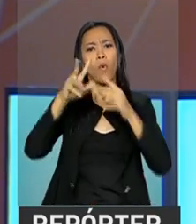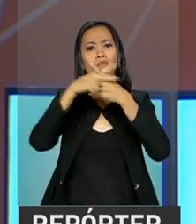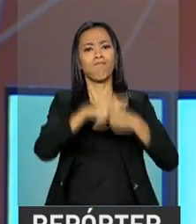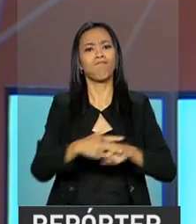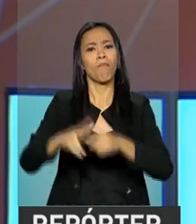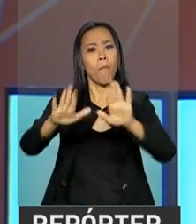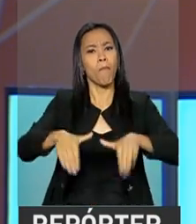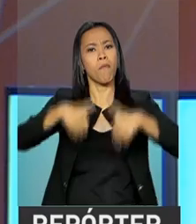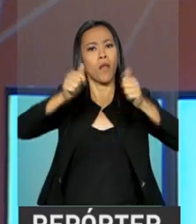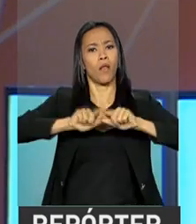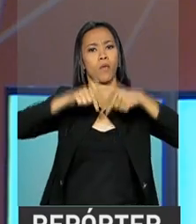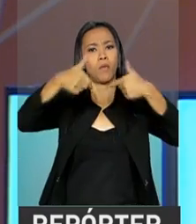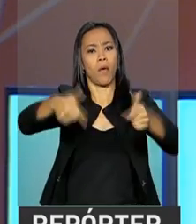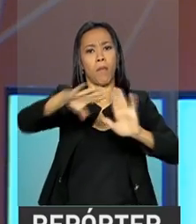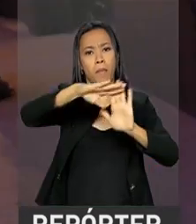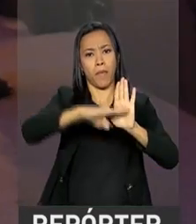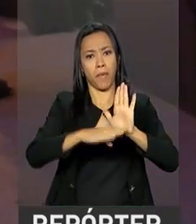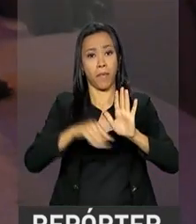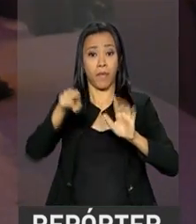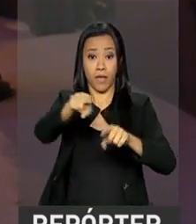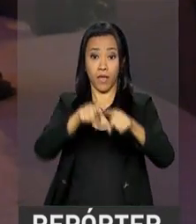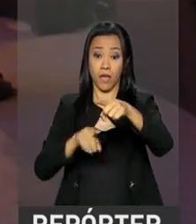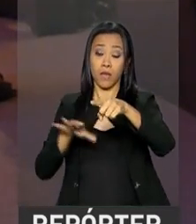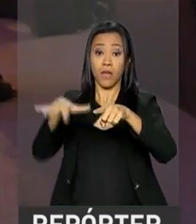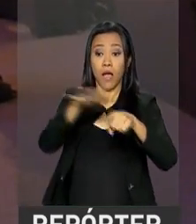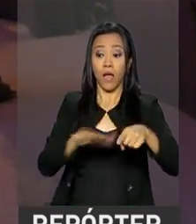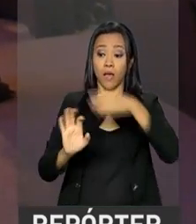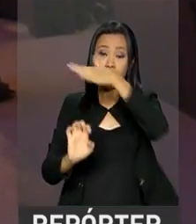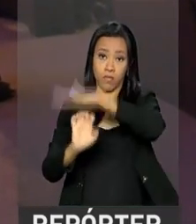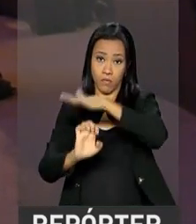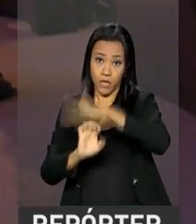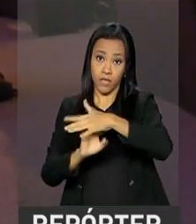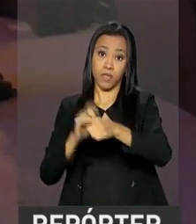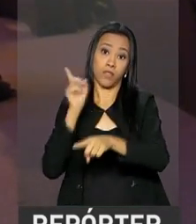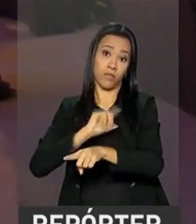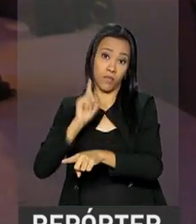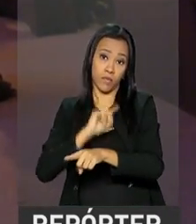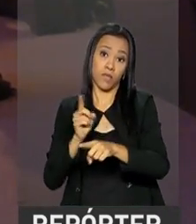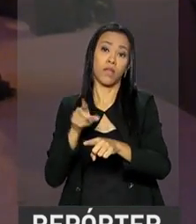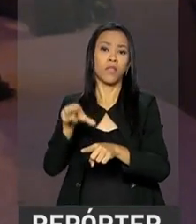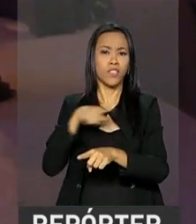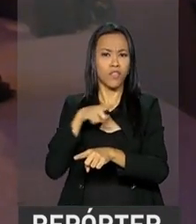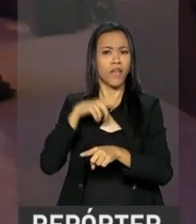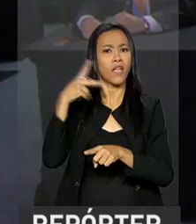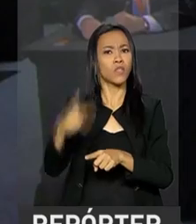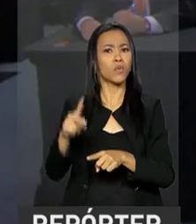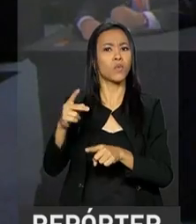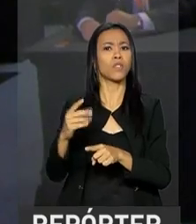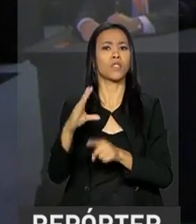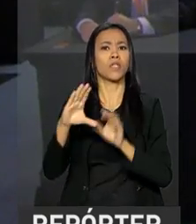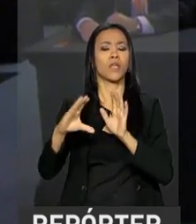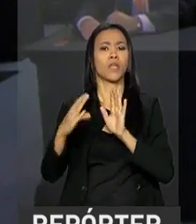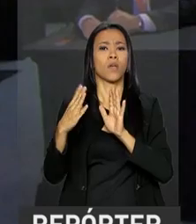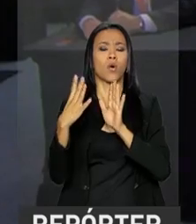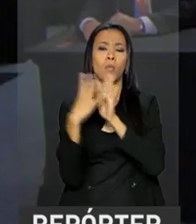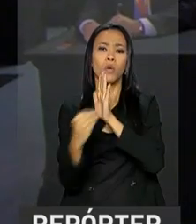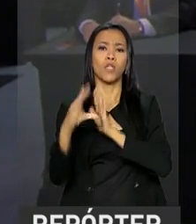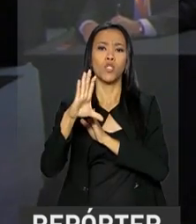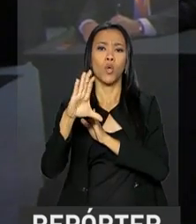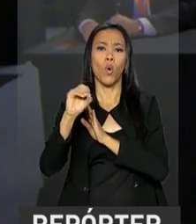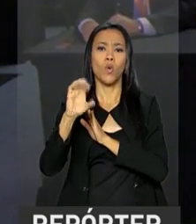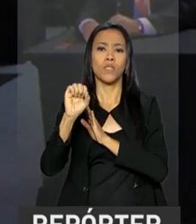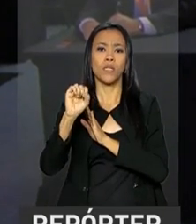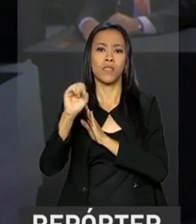o ministro, as usinas da CEMIG, a Companhia Energética de Minas Gerais, que tiveram suas concessões vencidas, devem ser leiloadas